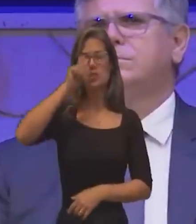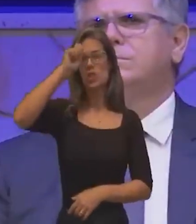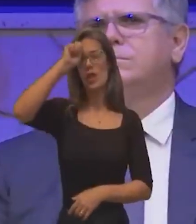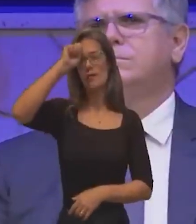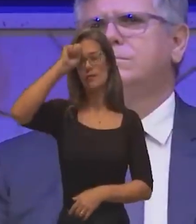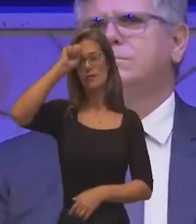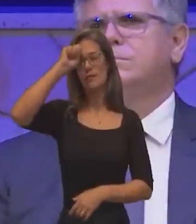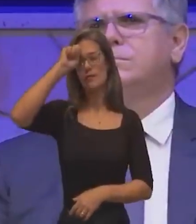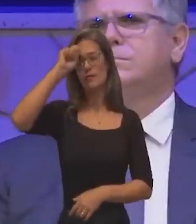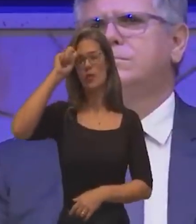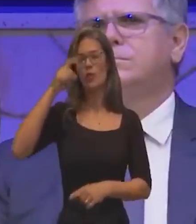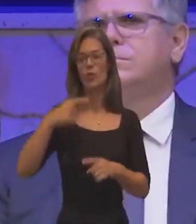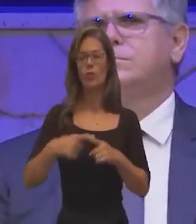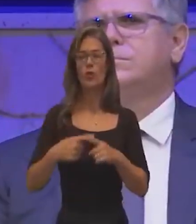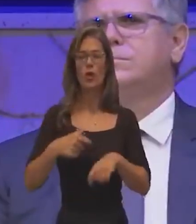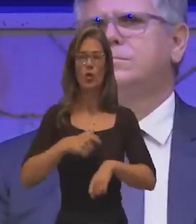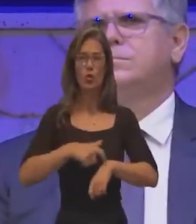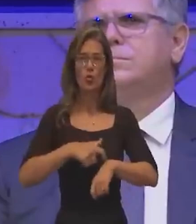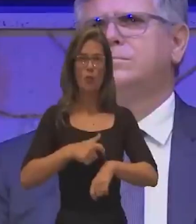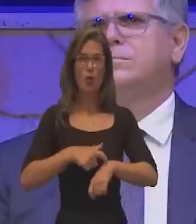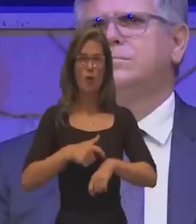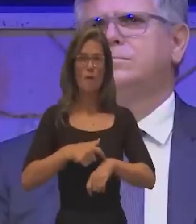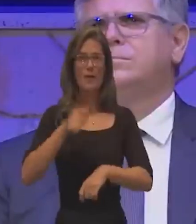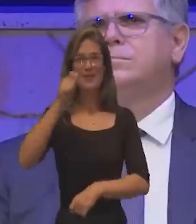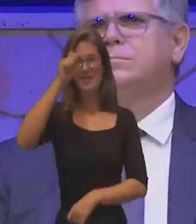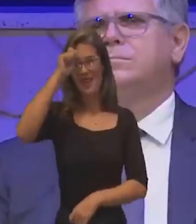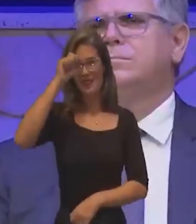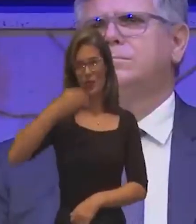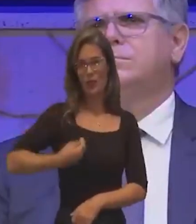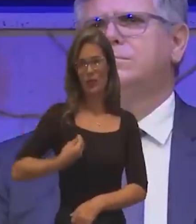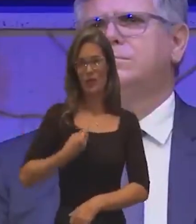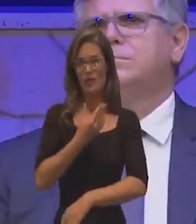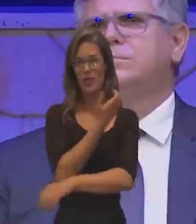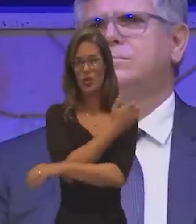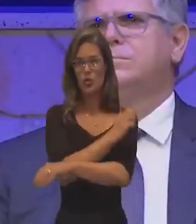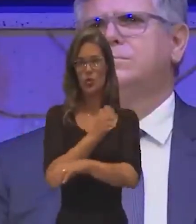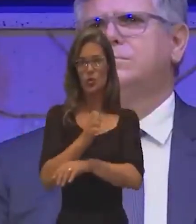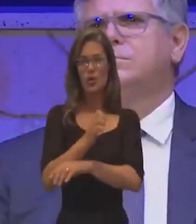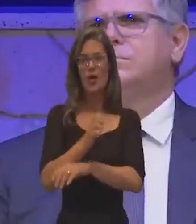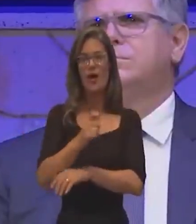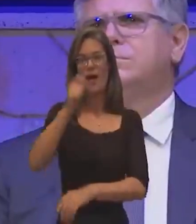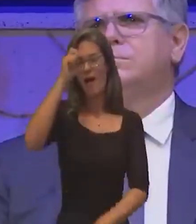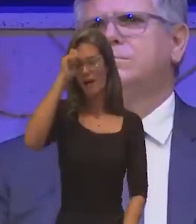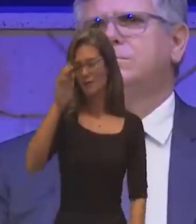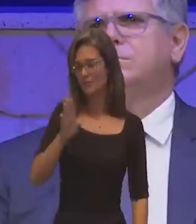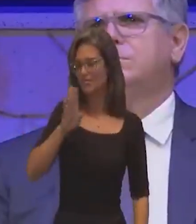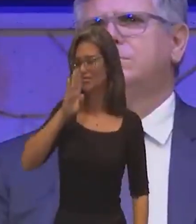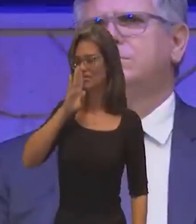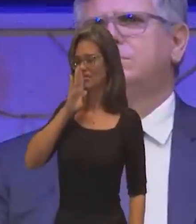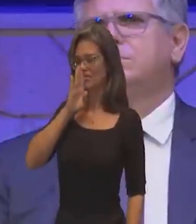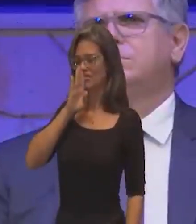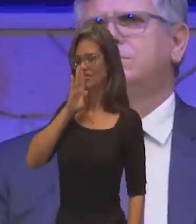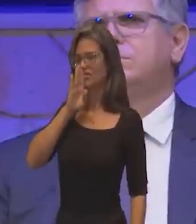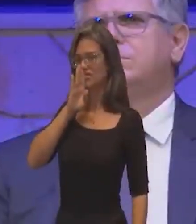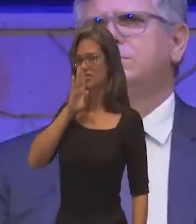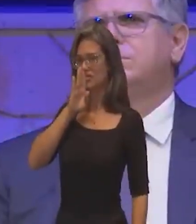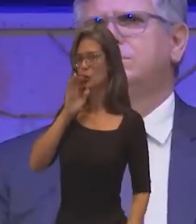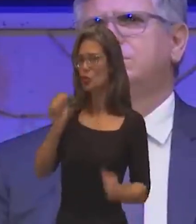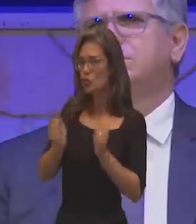de quando Adão, ainda no jardim do Éden, ao lado de Eva, ele se omitiu, ele estava ao lado dela, segundo a